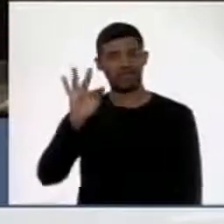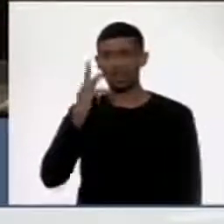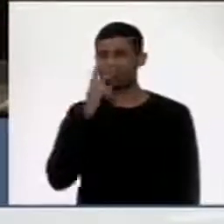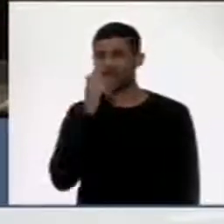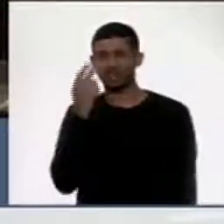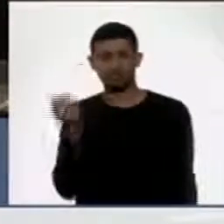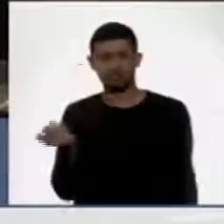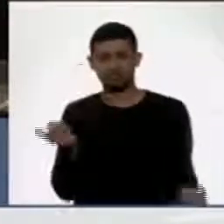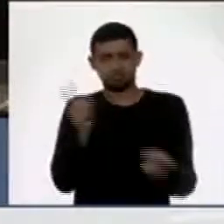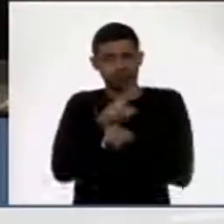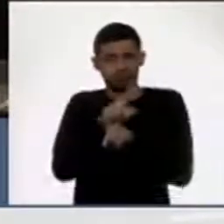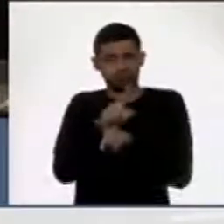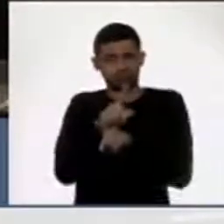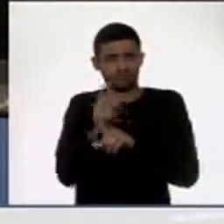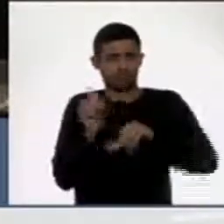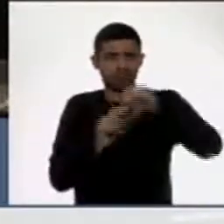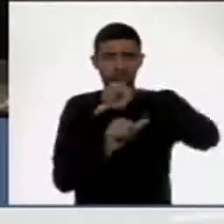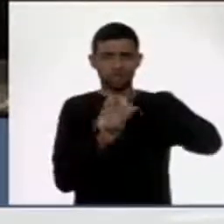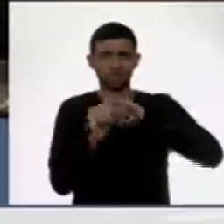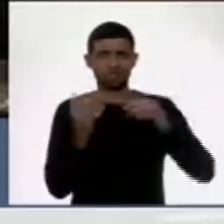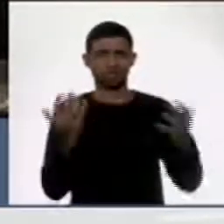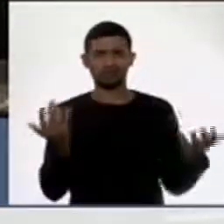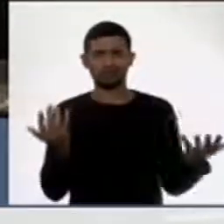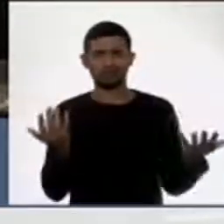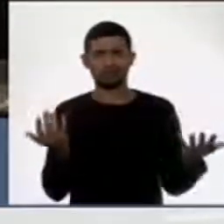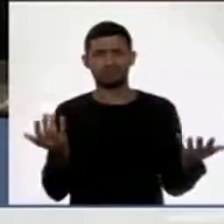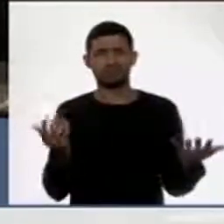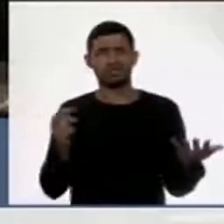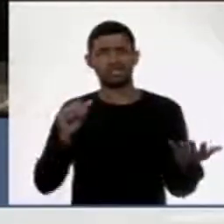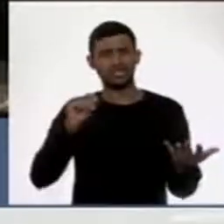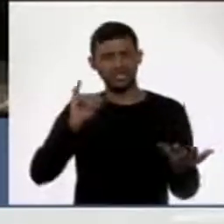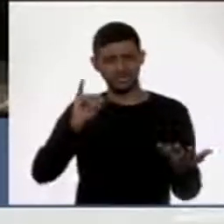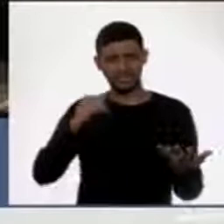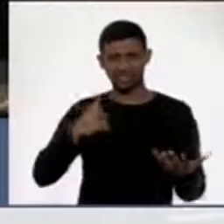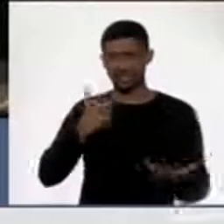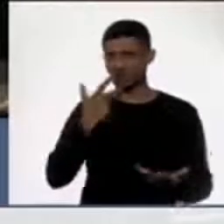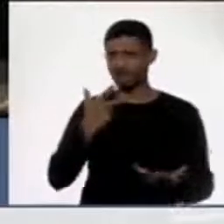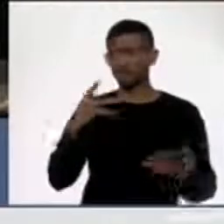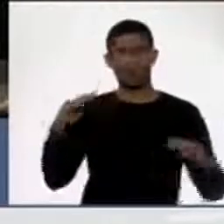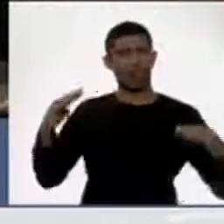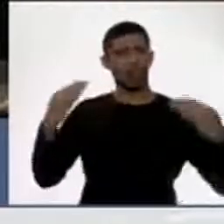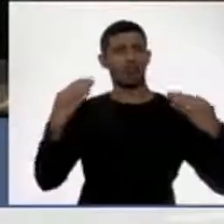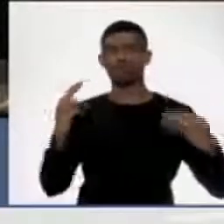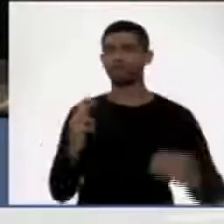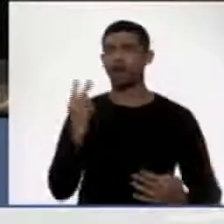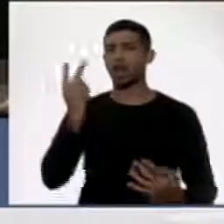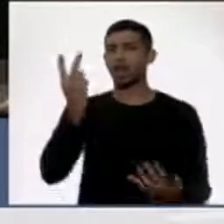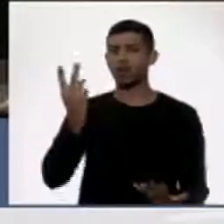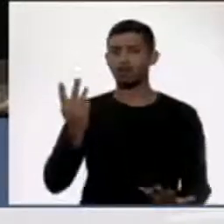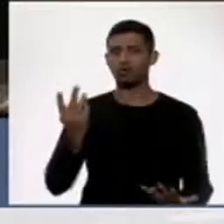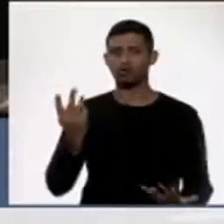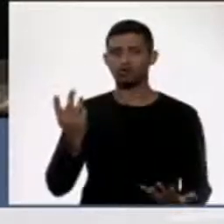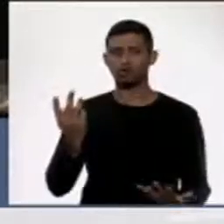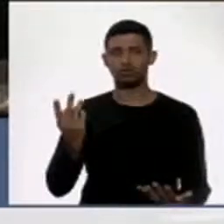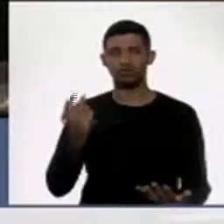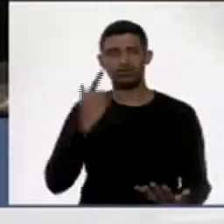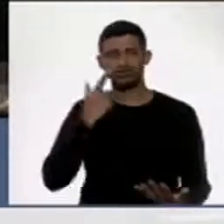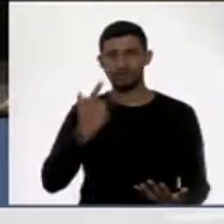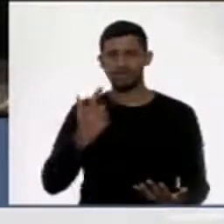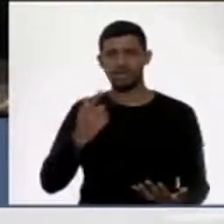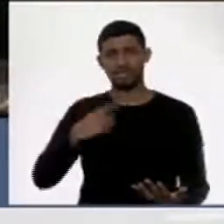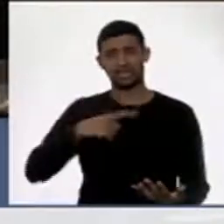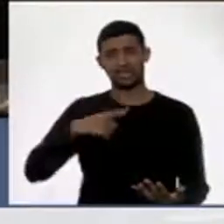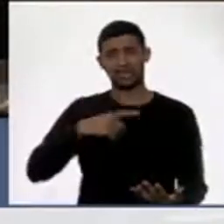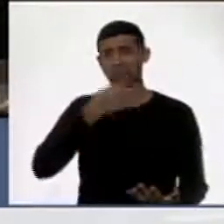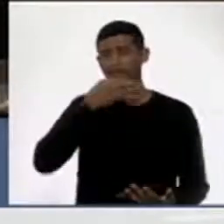ordem natural das coisas. E se você emite juízo de valor sobre tudo, você vai ter uma corrente de